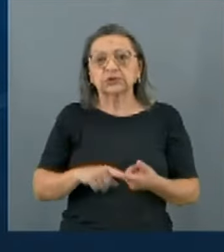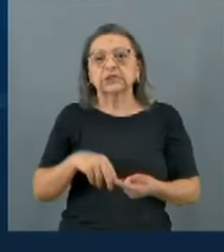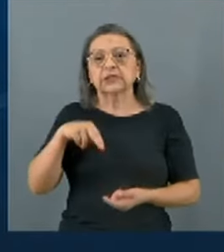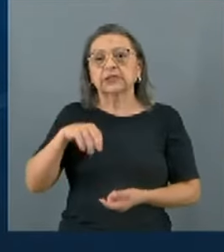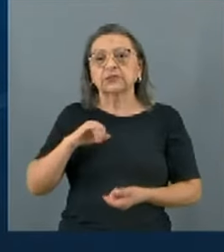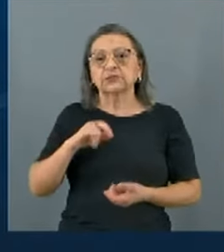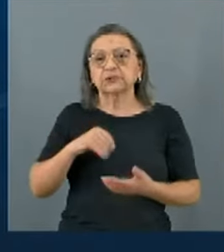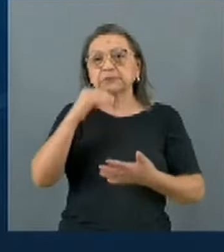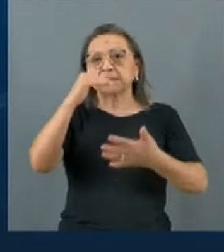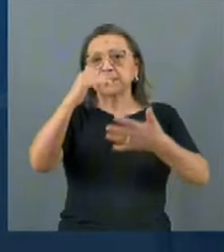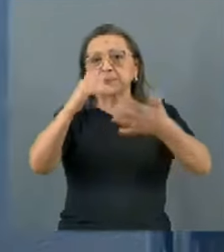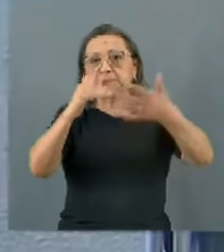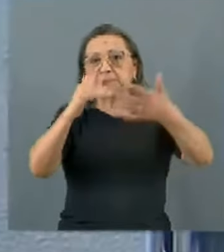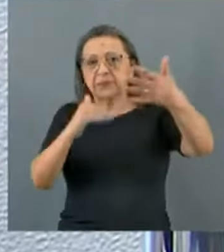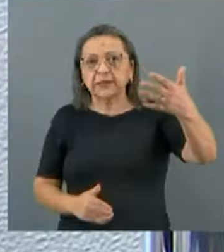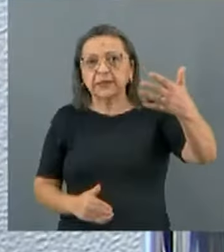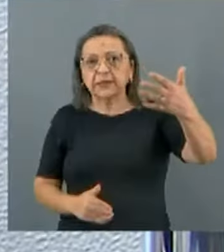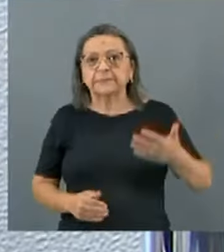Trade e da senadora